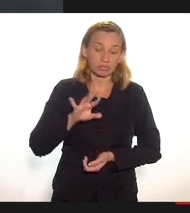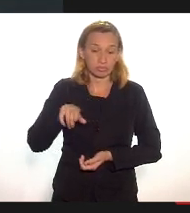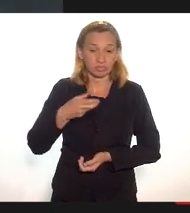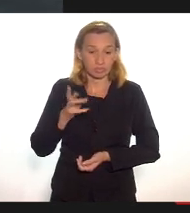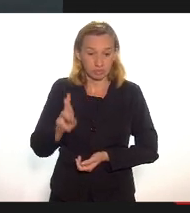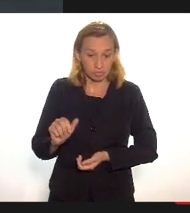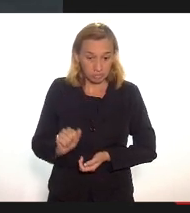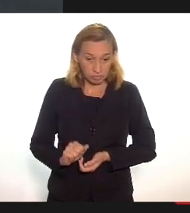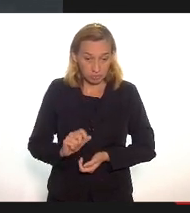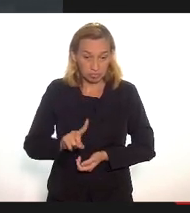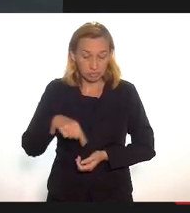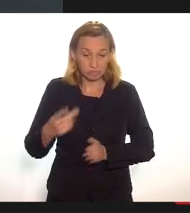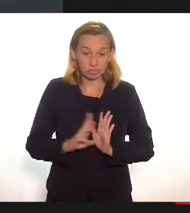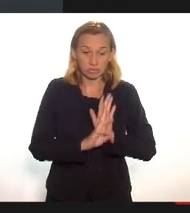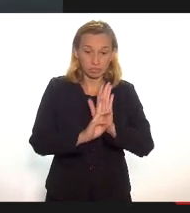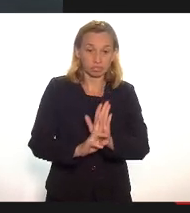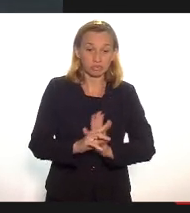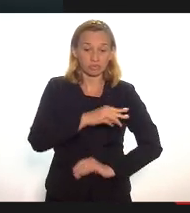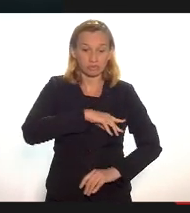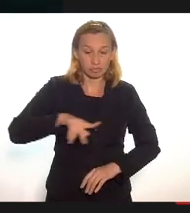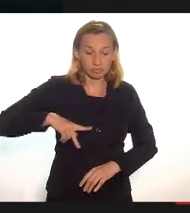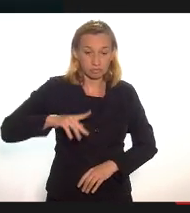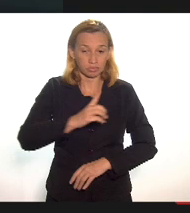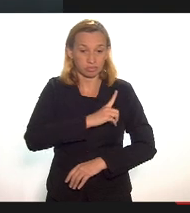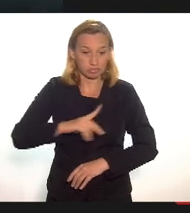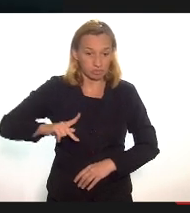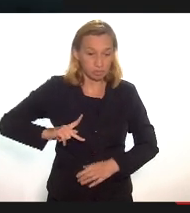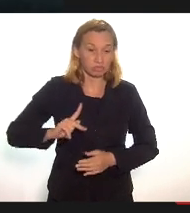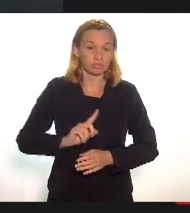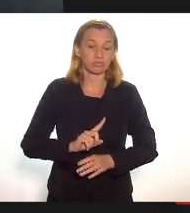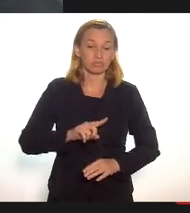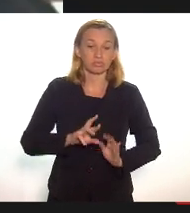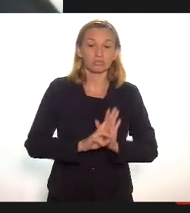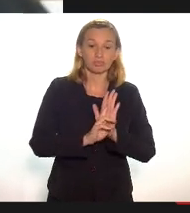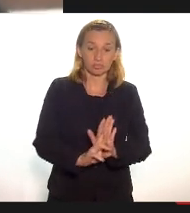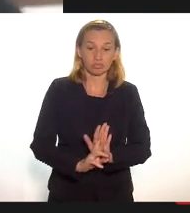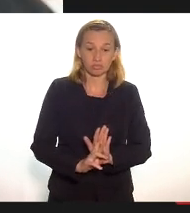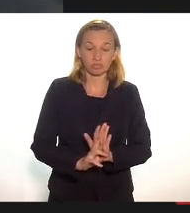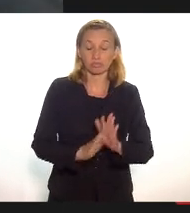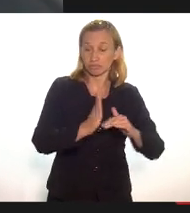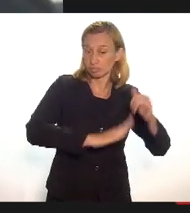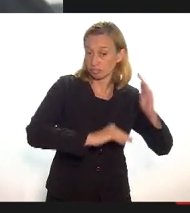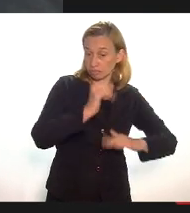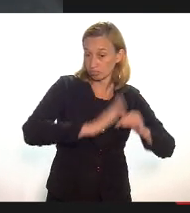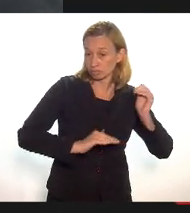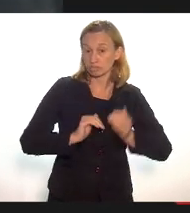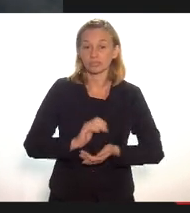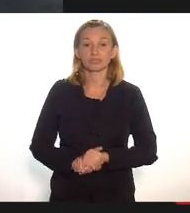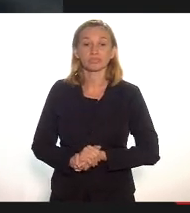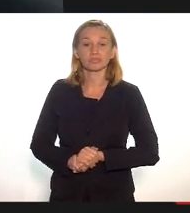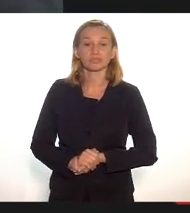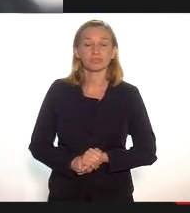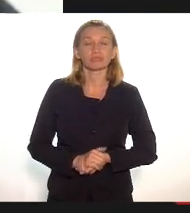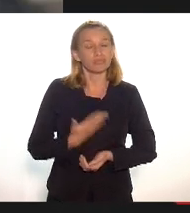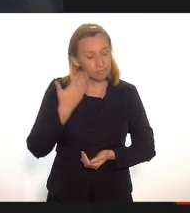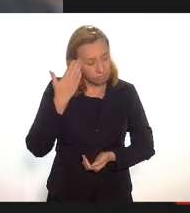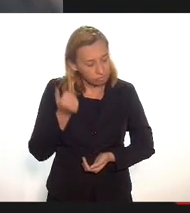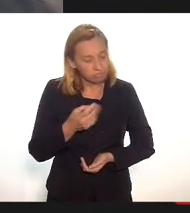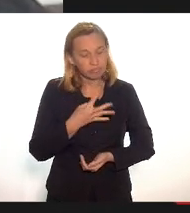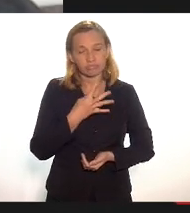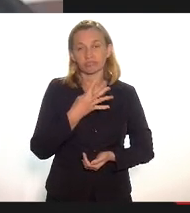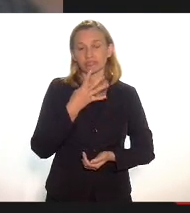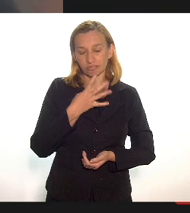os representantes do Ministério Público, Defensoria Pública, e os representantes das categorias profissionais. Nós conhecemos essa